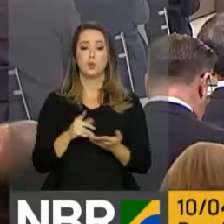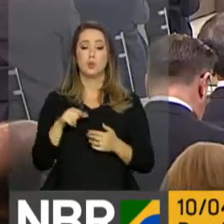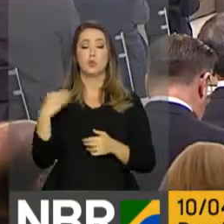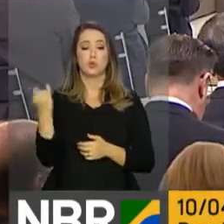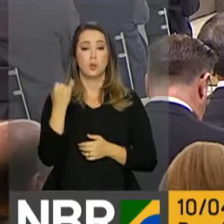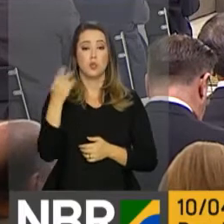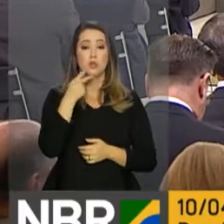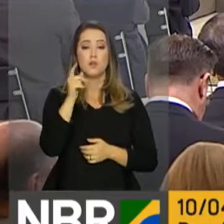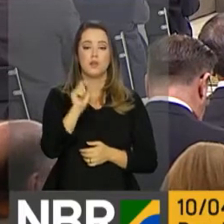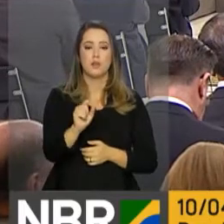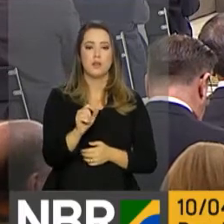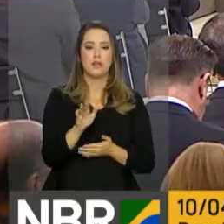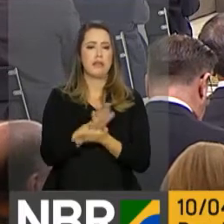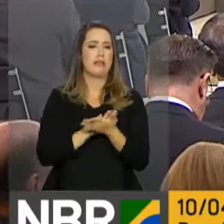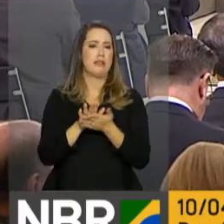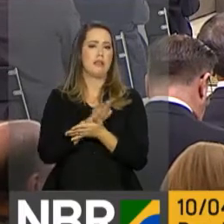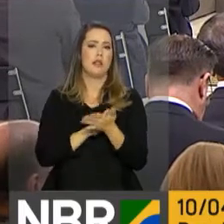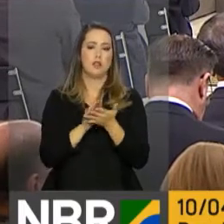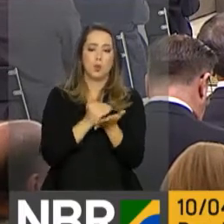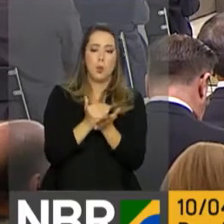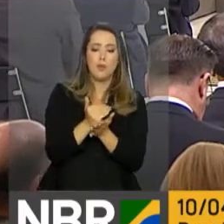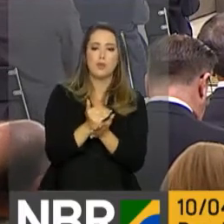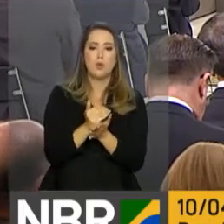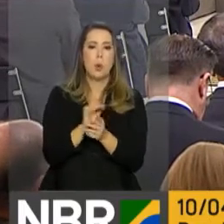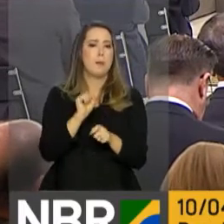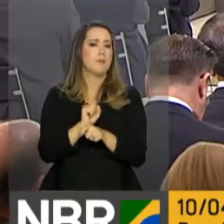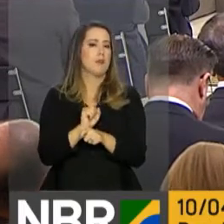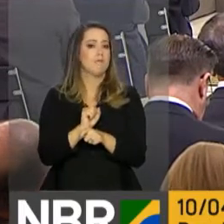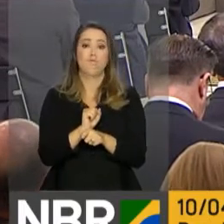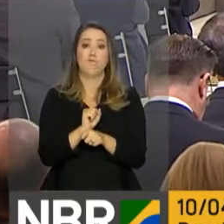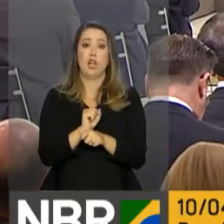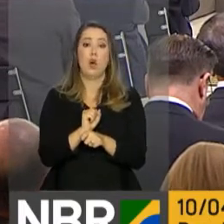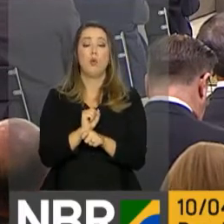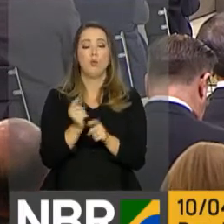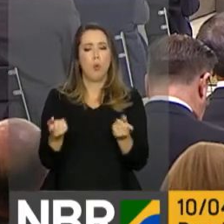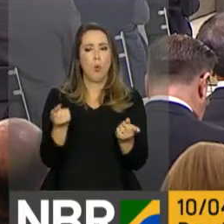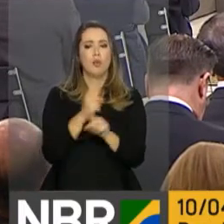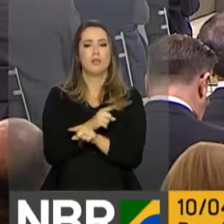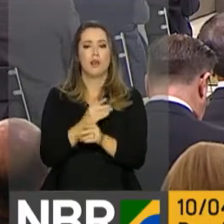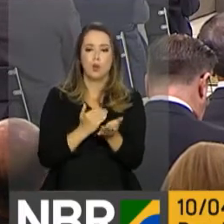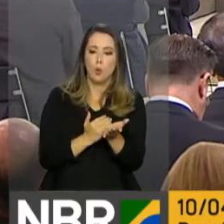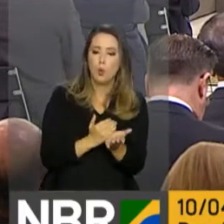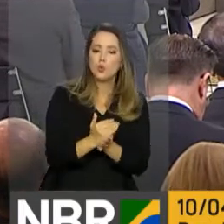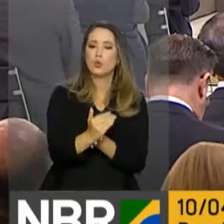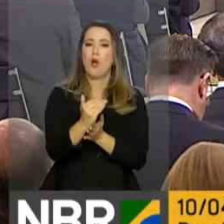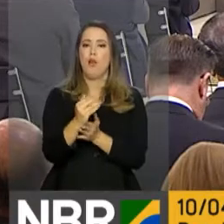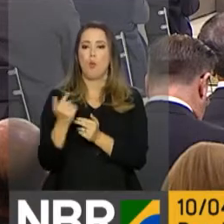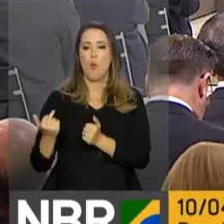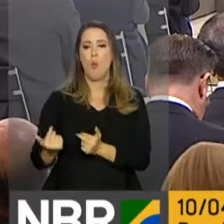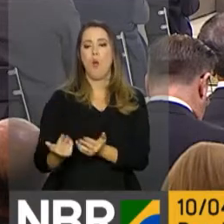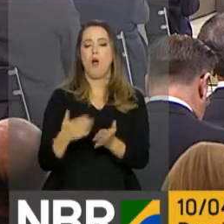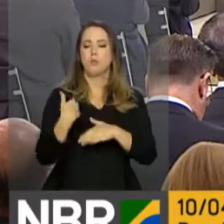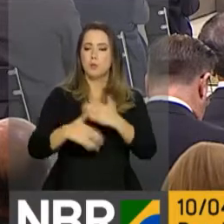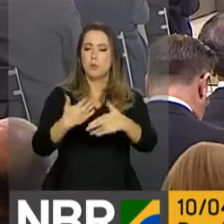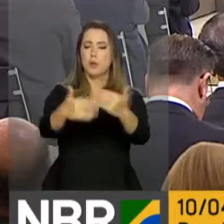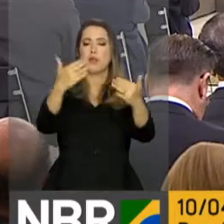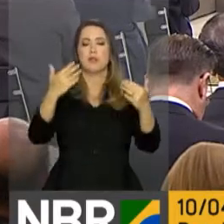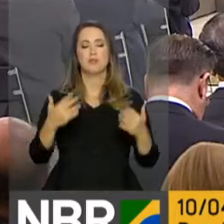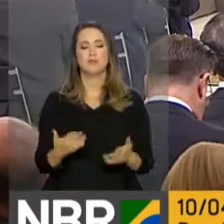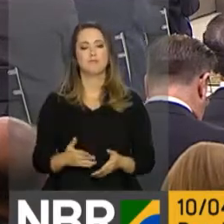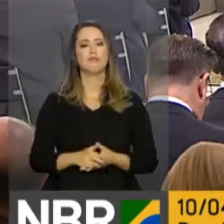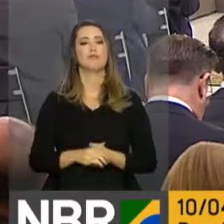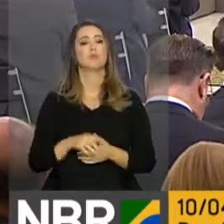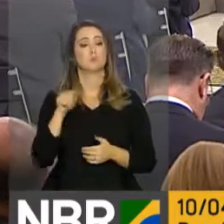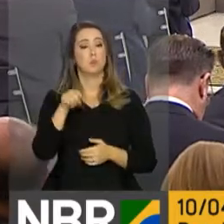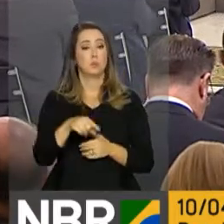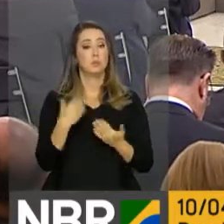ressaltar é que nada daquilo que se iniciou vai paralisar. Ao contrário, com o Moreira vai continuar no mesmo ritmo, que é o ritmo de progresso e